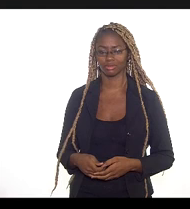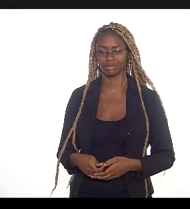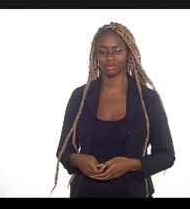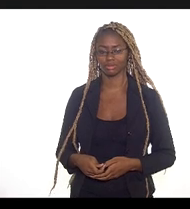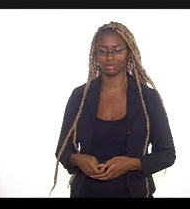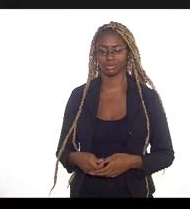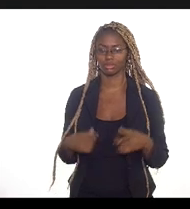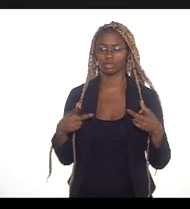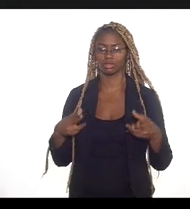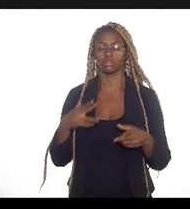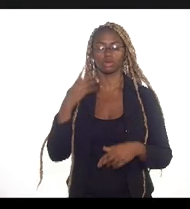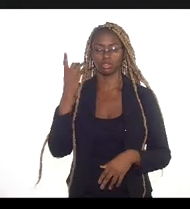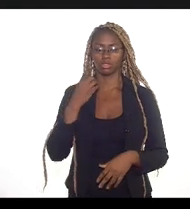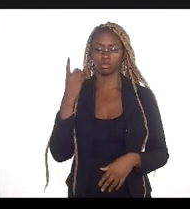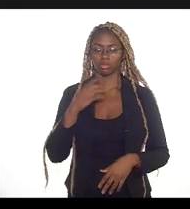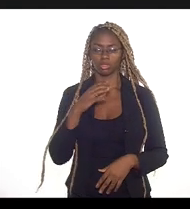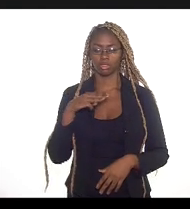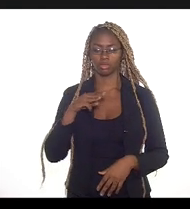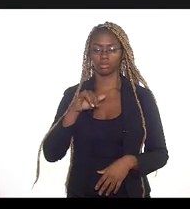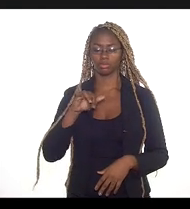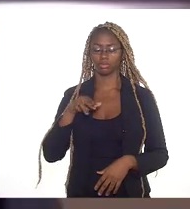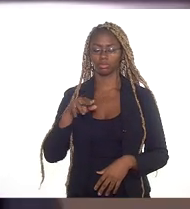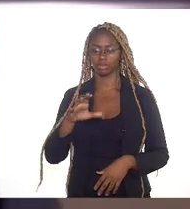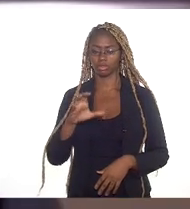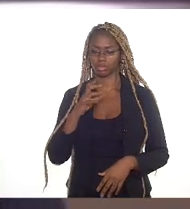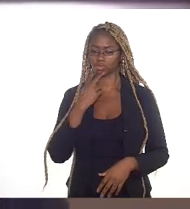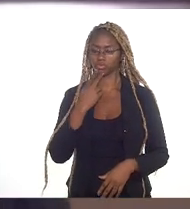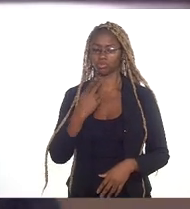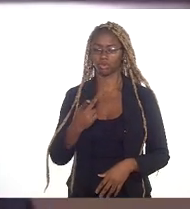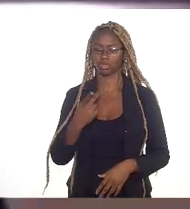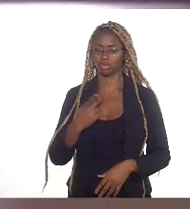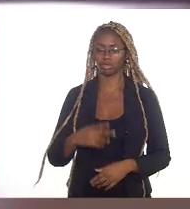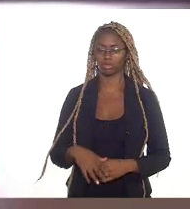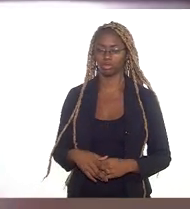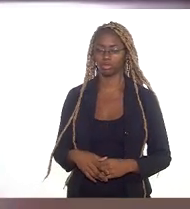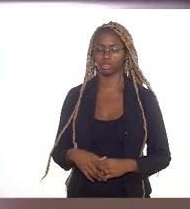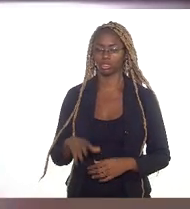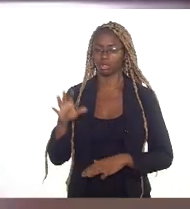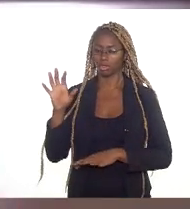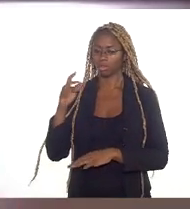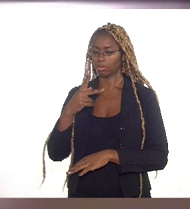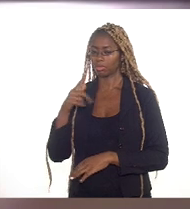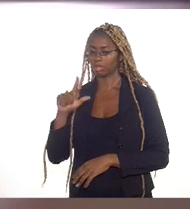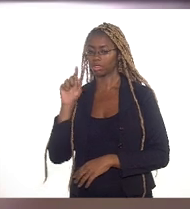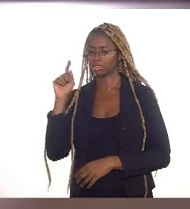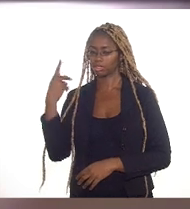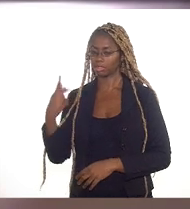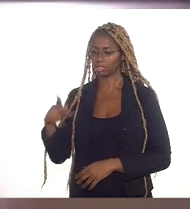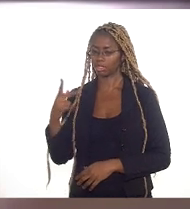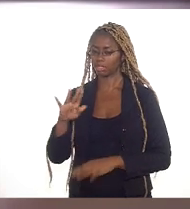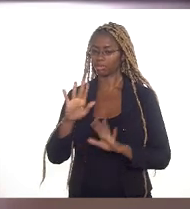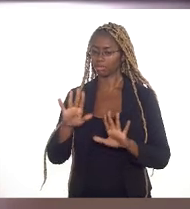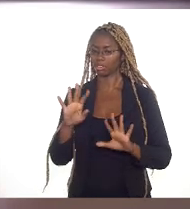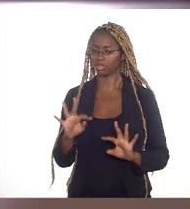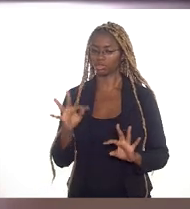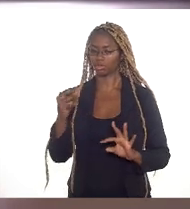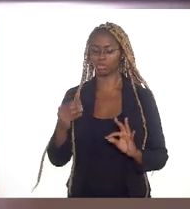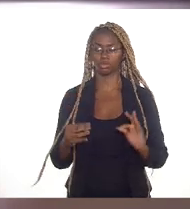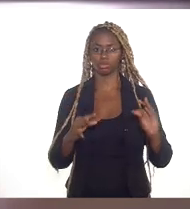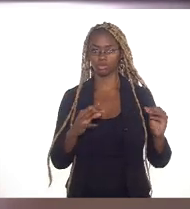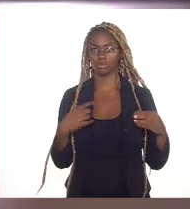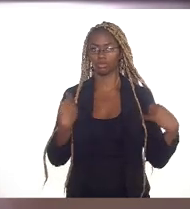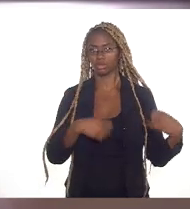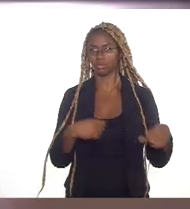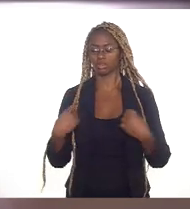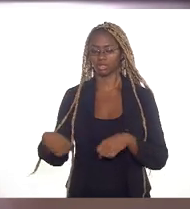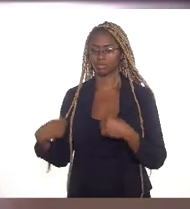Como disse o deputado Carlos Mink, logicamente está defendendo a posição no projeto dele, mas aqui todo mundo precisa de todo mundo. Toda hora tem